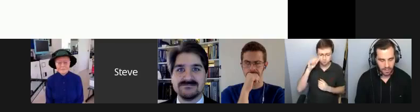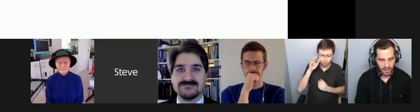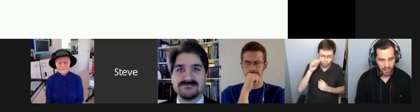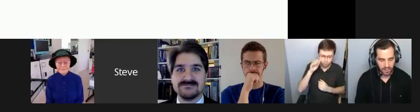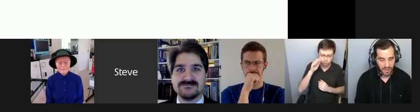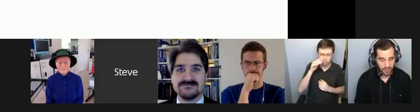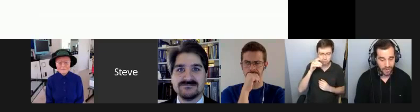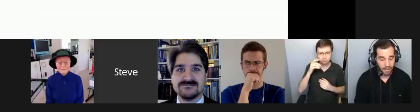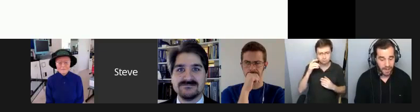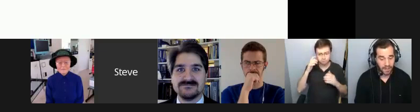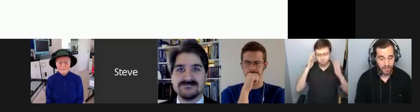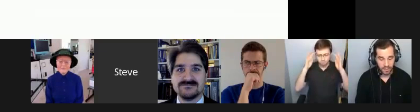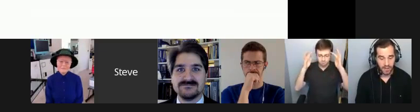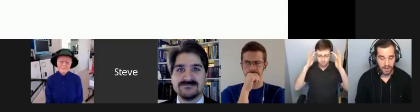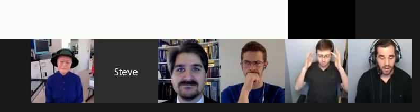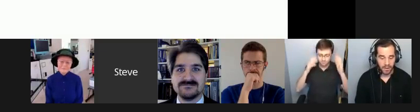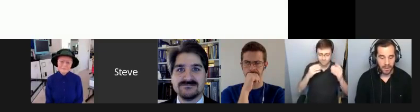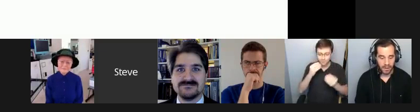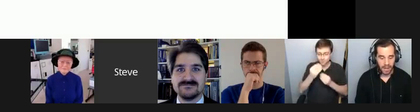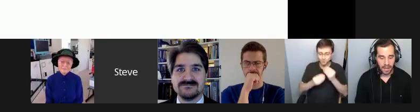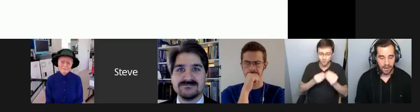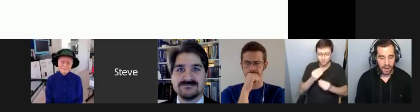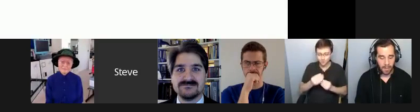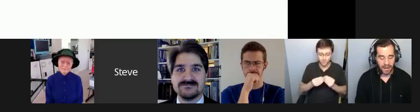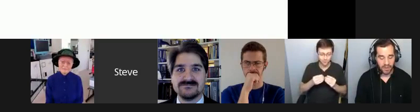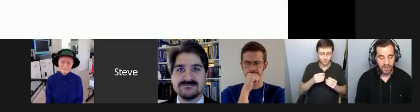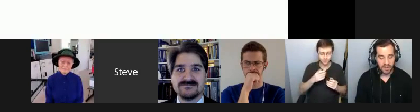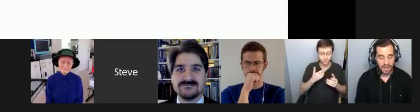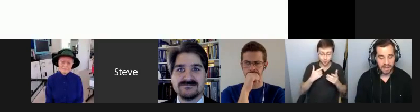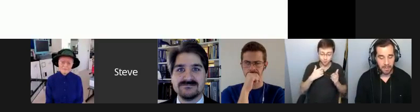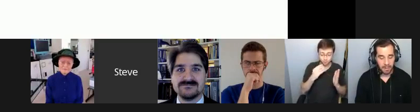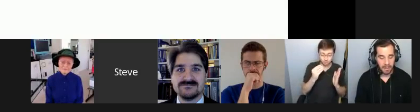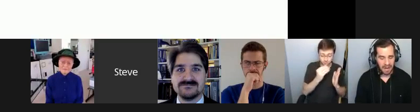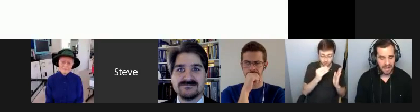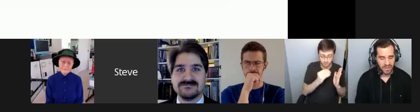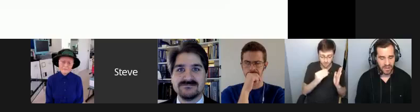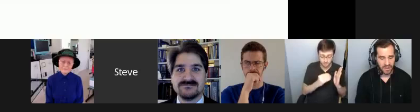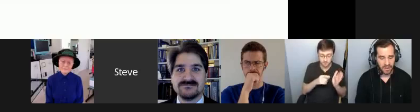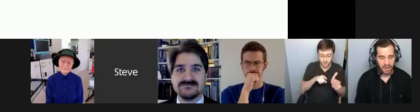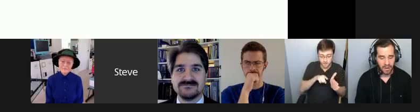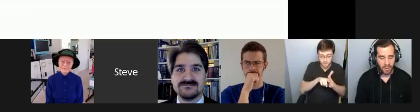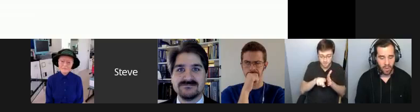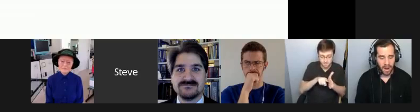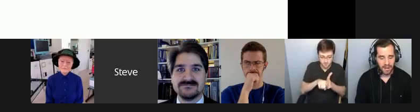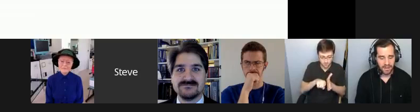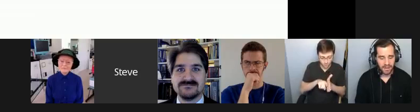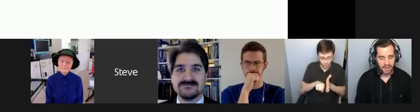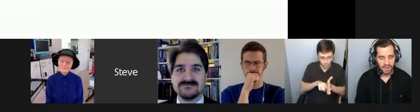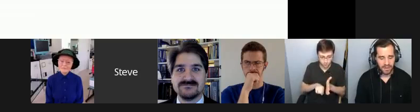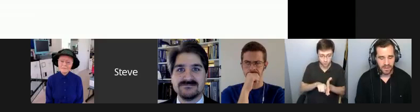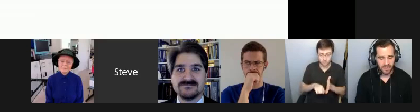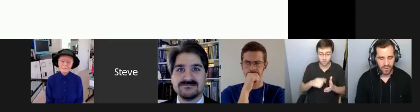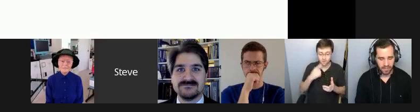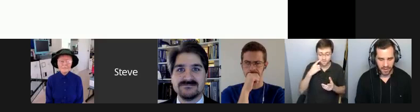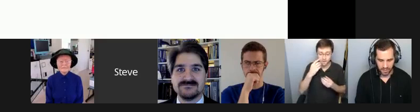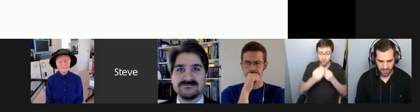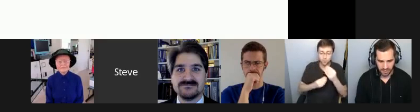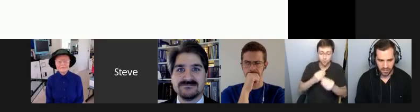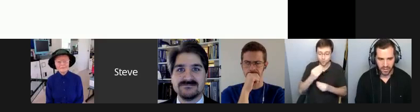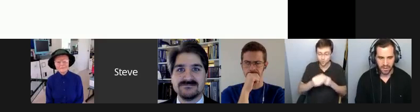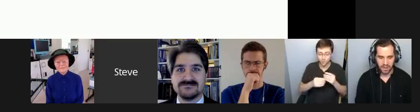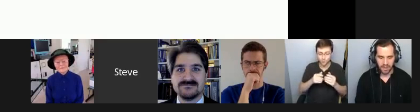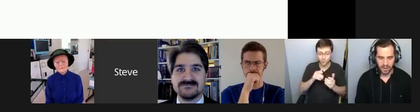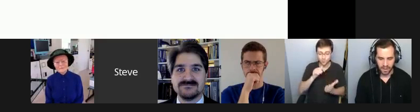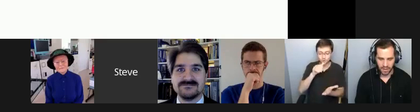Então, nós temos alguns questionamentos, né? A partir dessa problemática, quais são esses